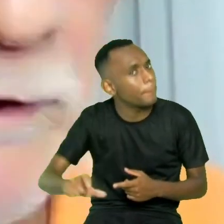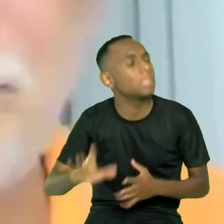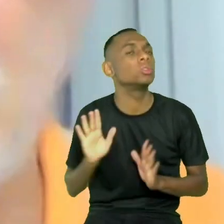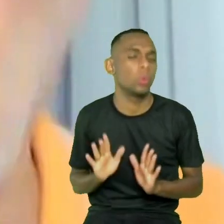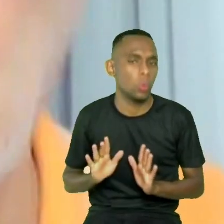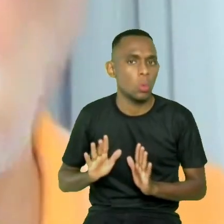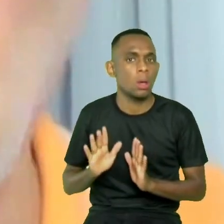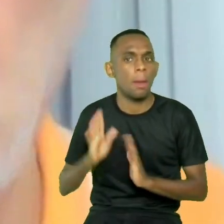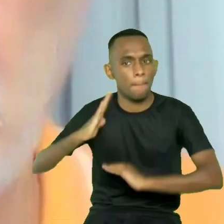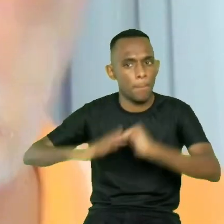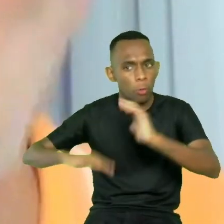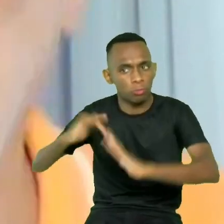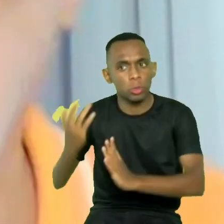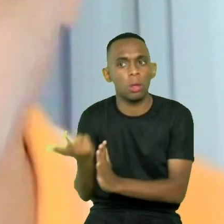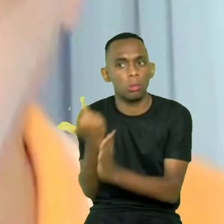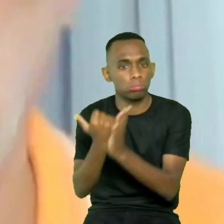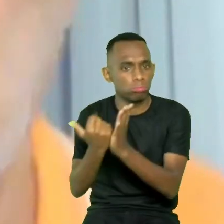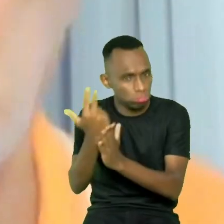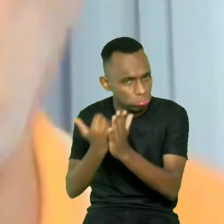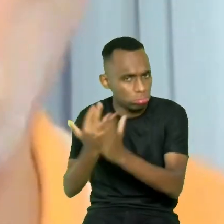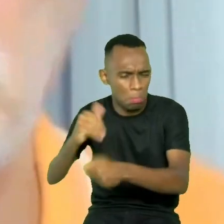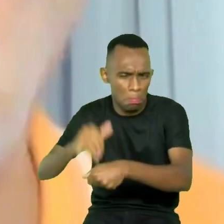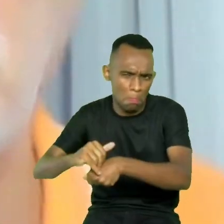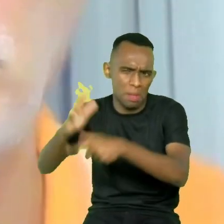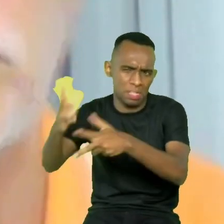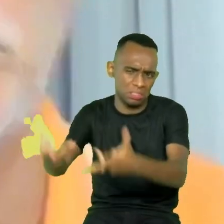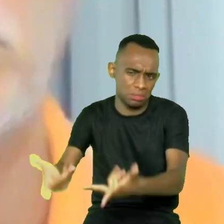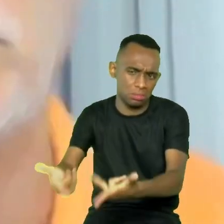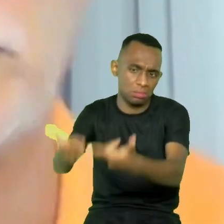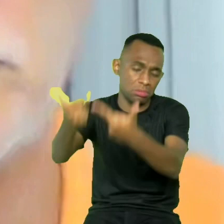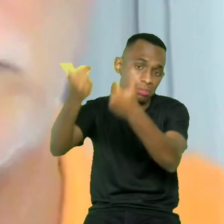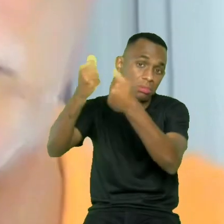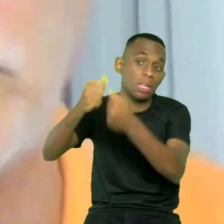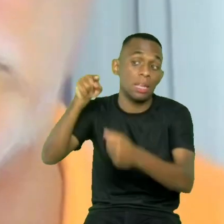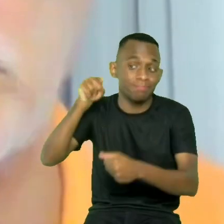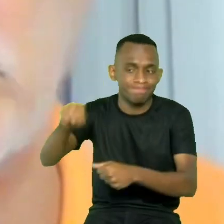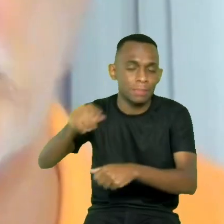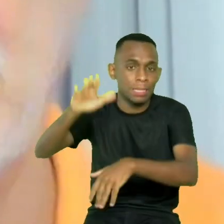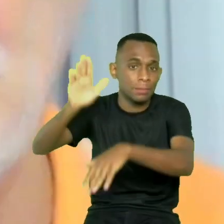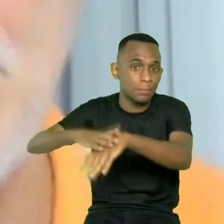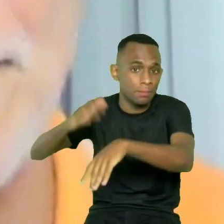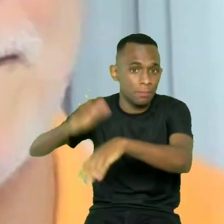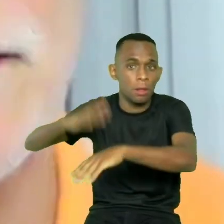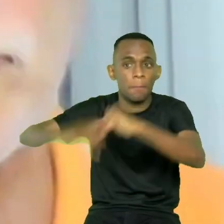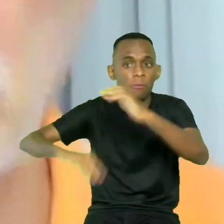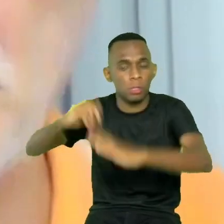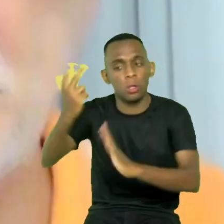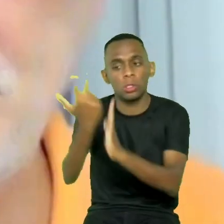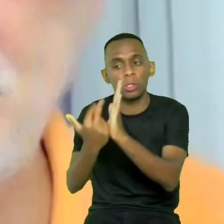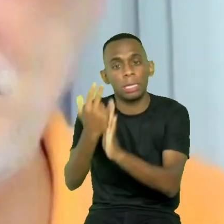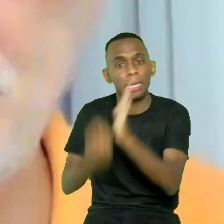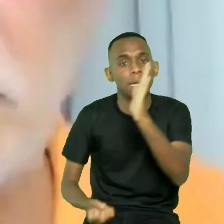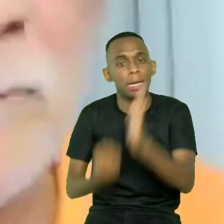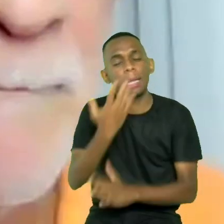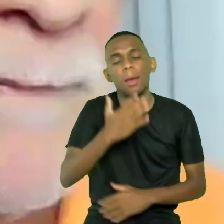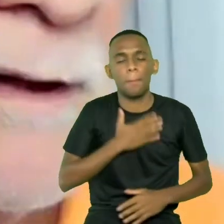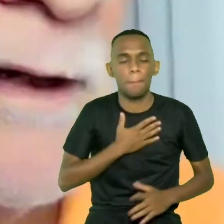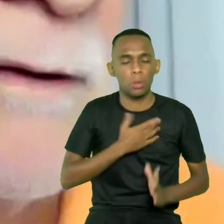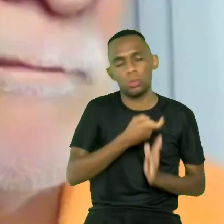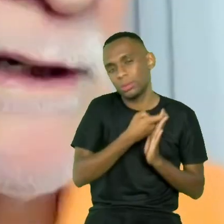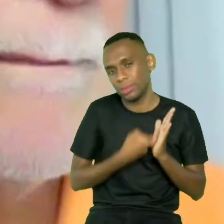mais qualificada ou mais vocacionada para isso, ilustre os meus livros. Eu sempre preferi